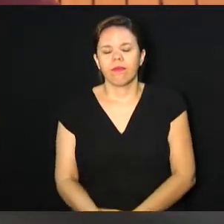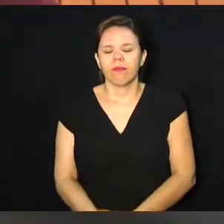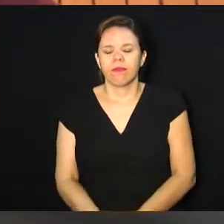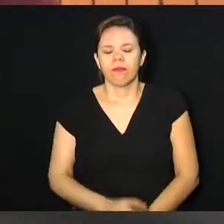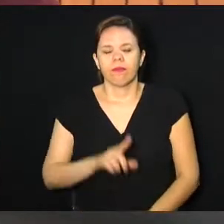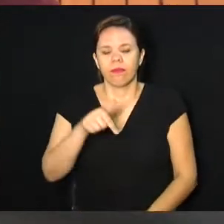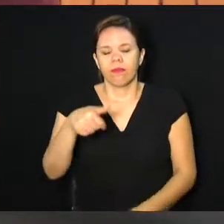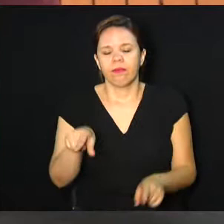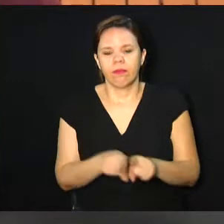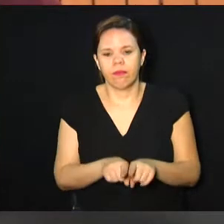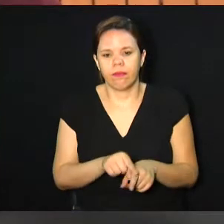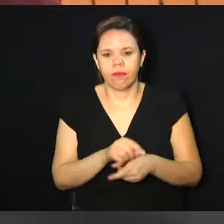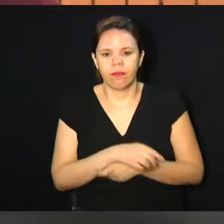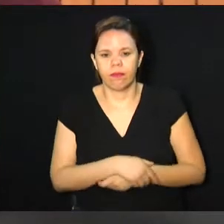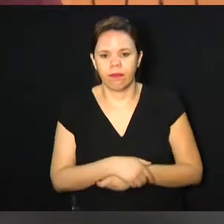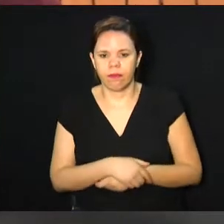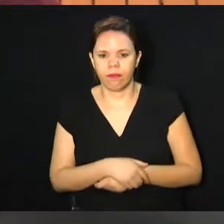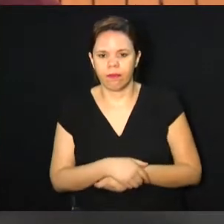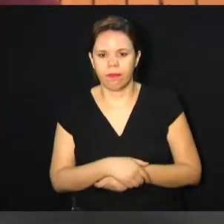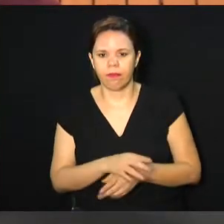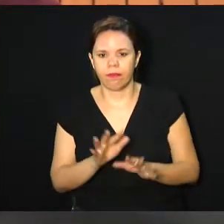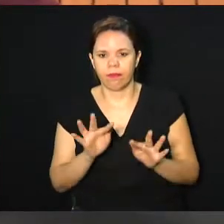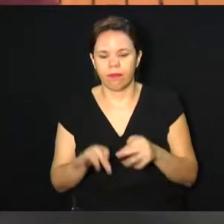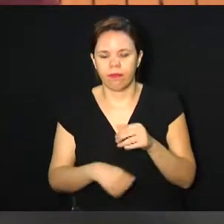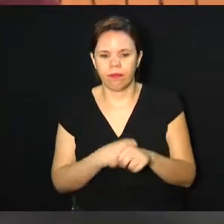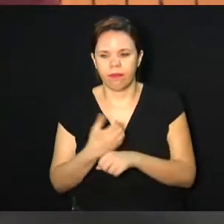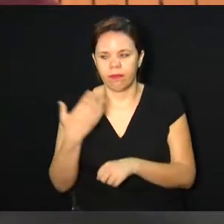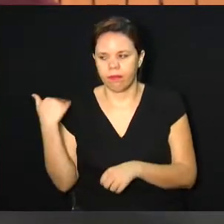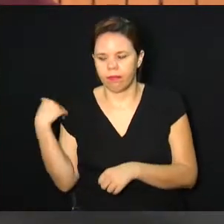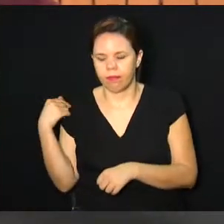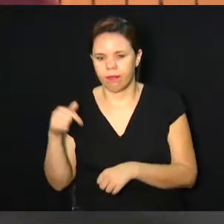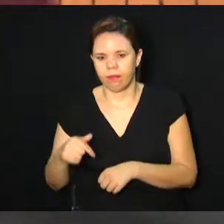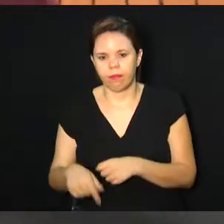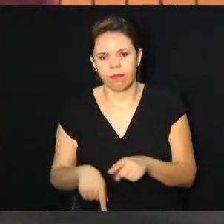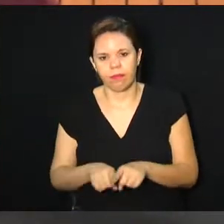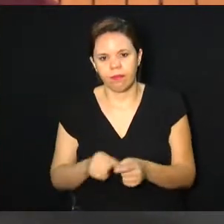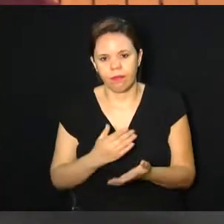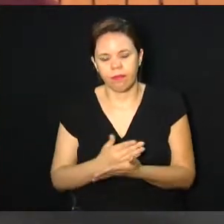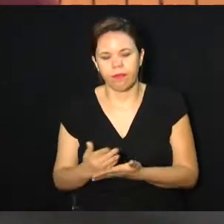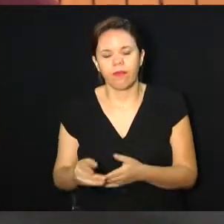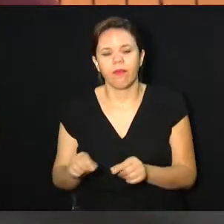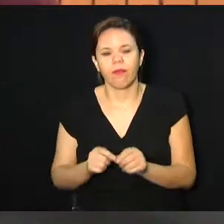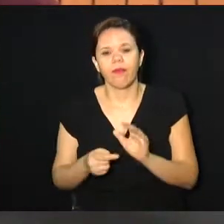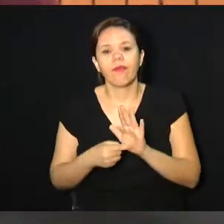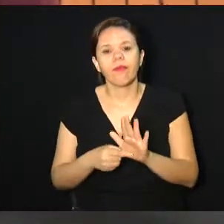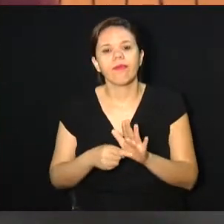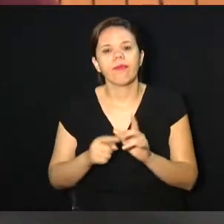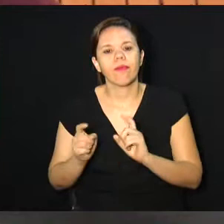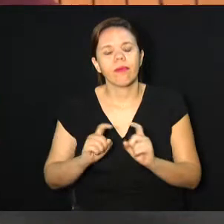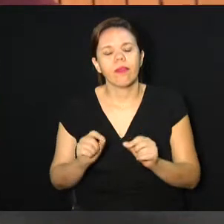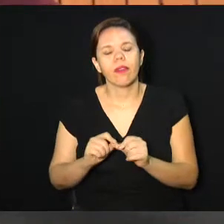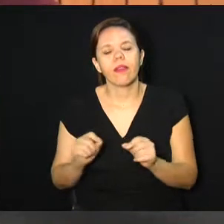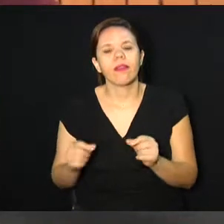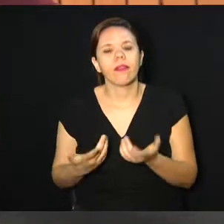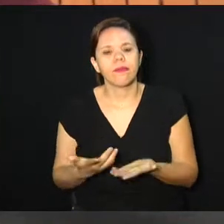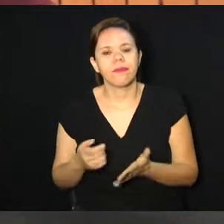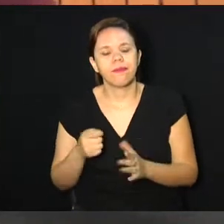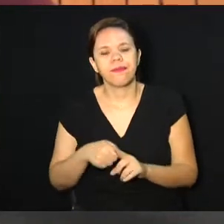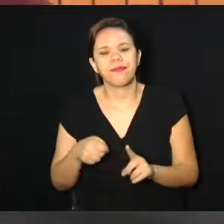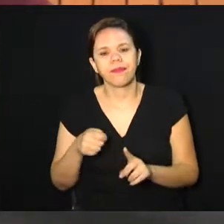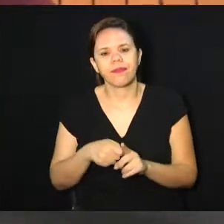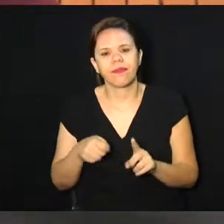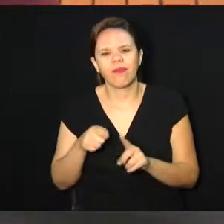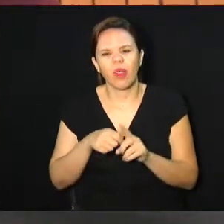Depois disso, a gente também, no fim do ano passado, começamos a pautar também a questão da poluição do